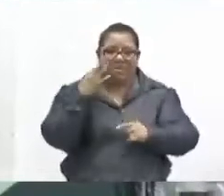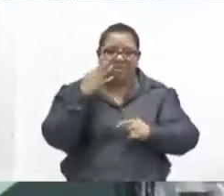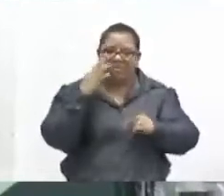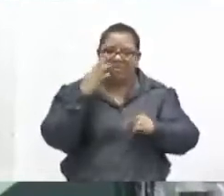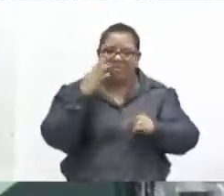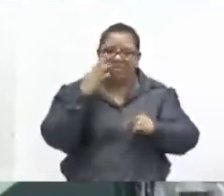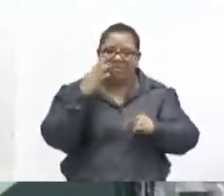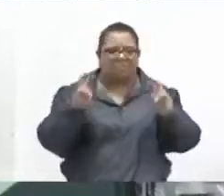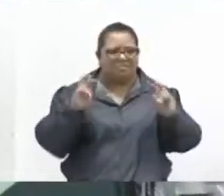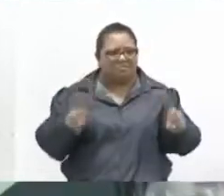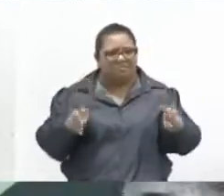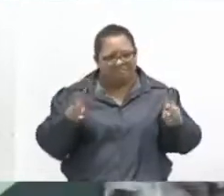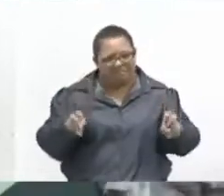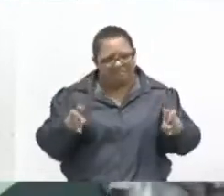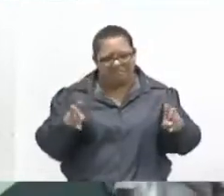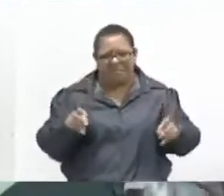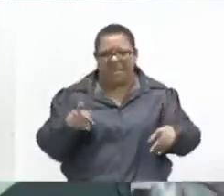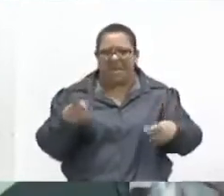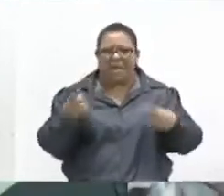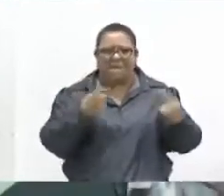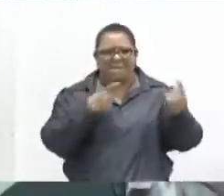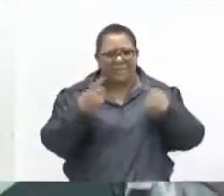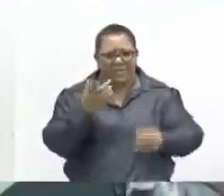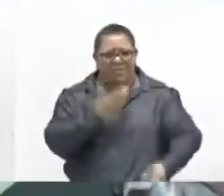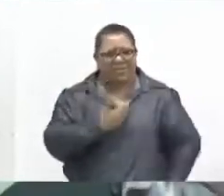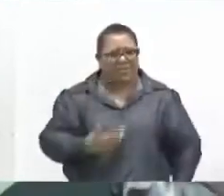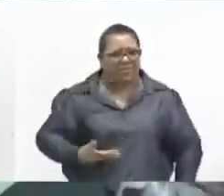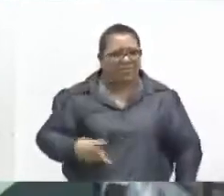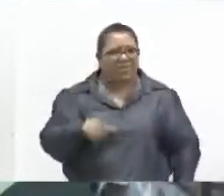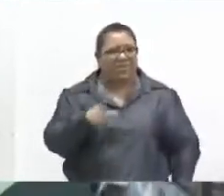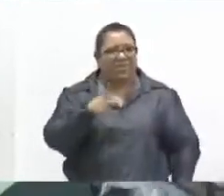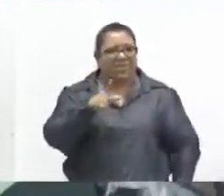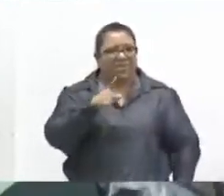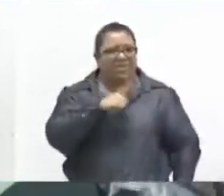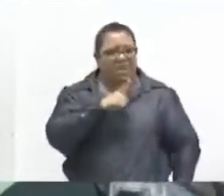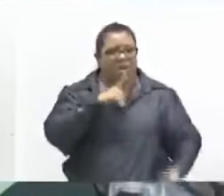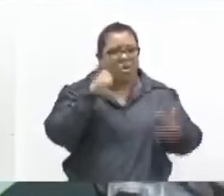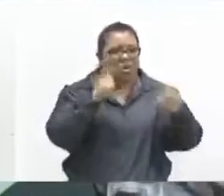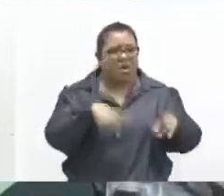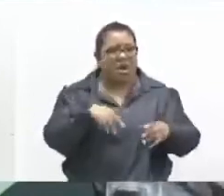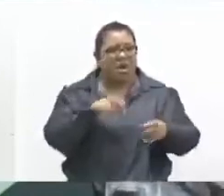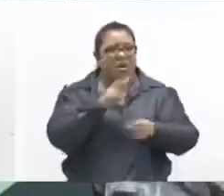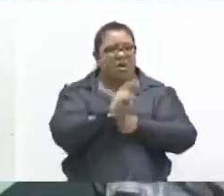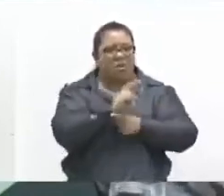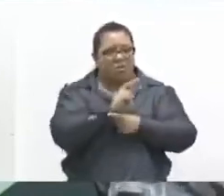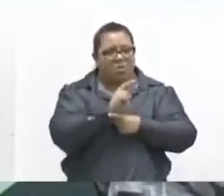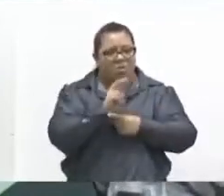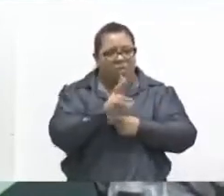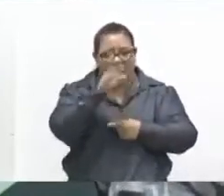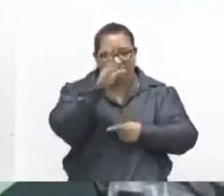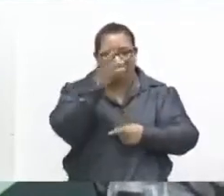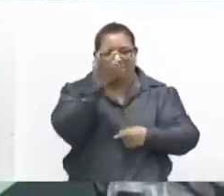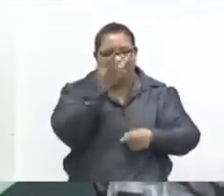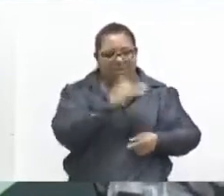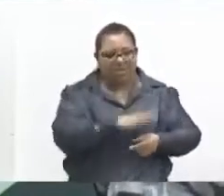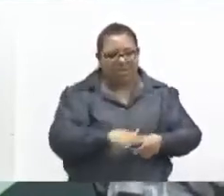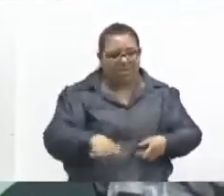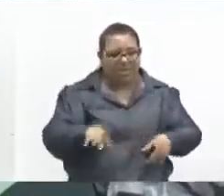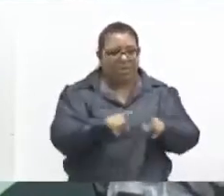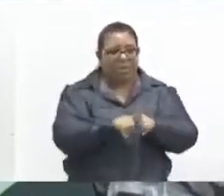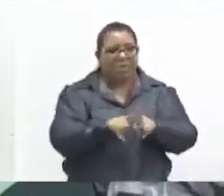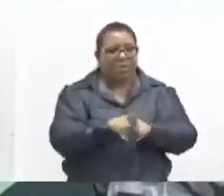tecla. A gente teria que ter alguma política pública que garantia uma creche dentro da universidade ou perto da universidade para atender essas mães, ou pelo menos